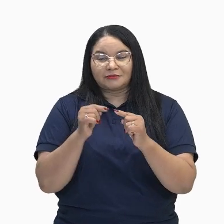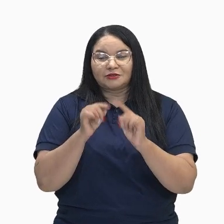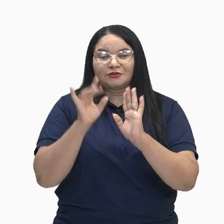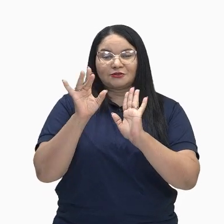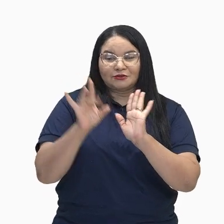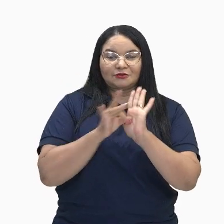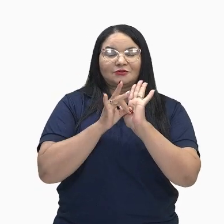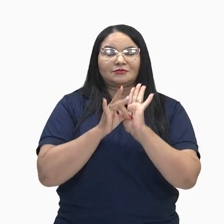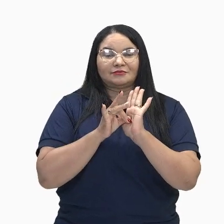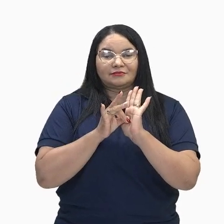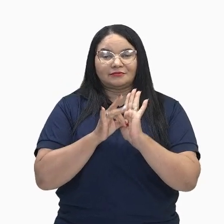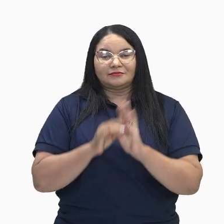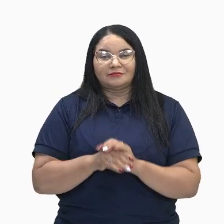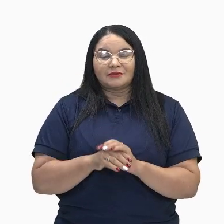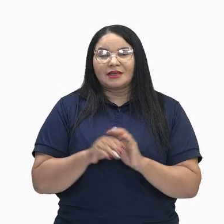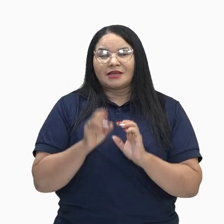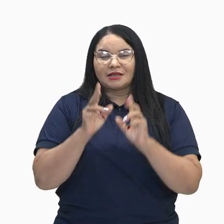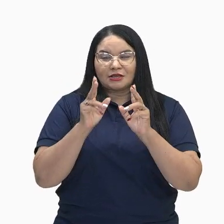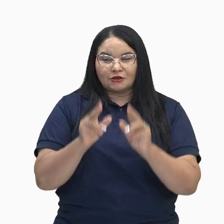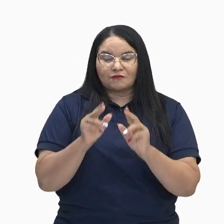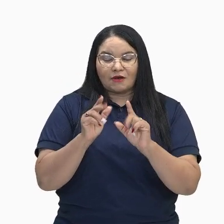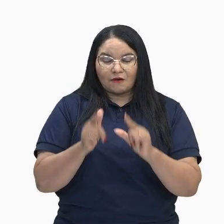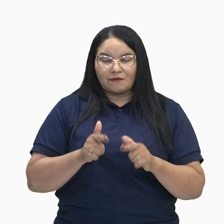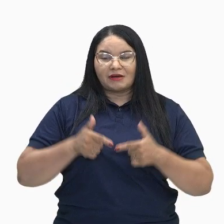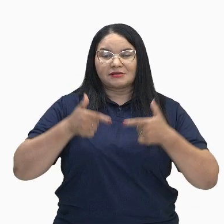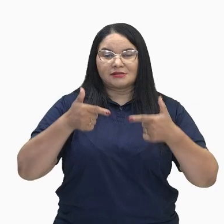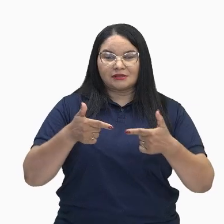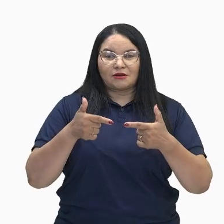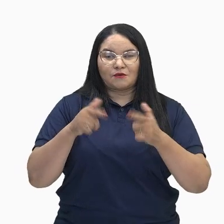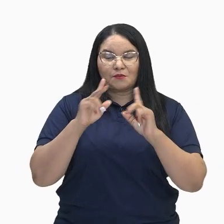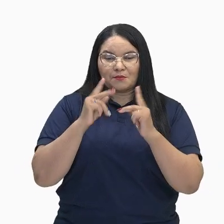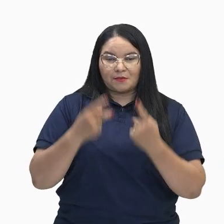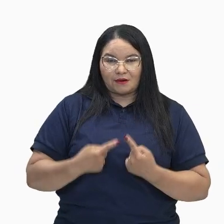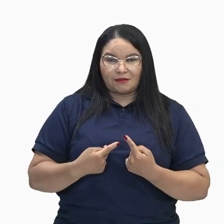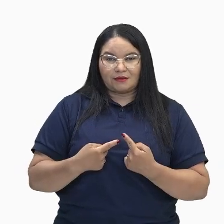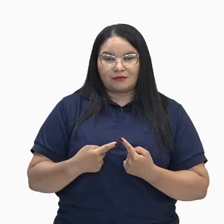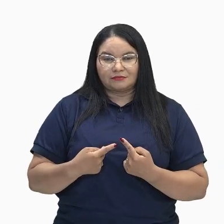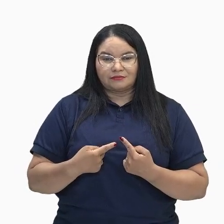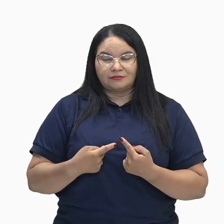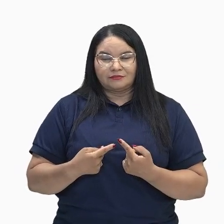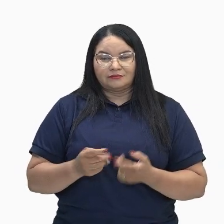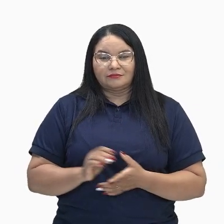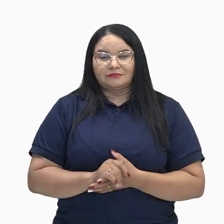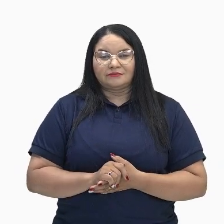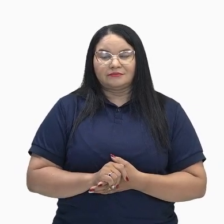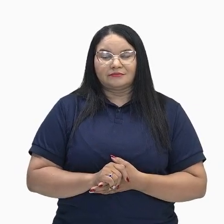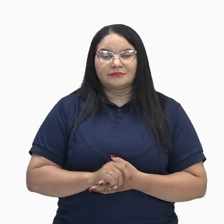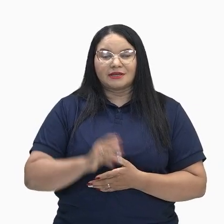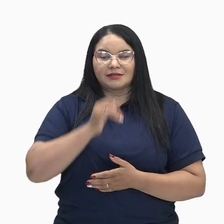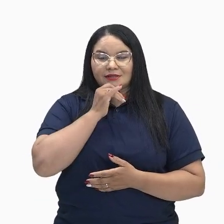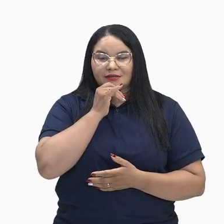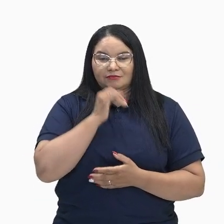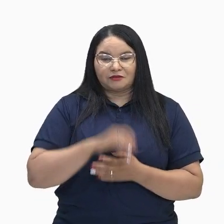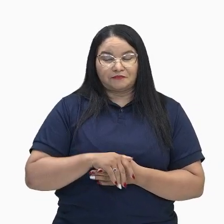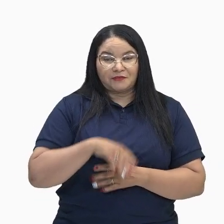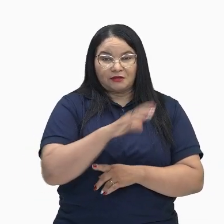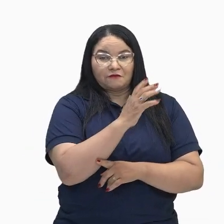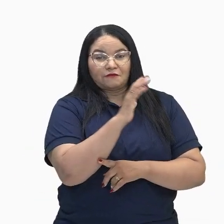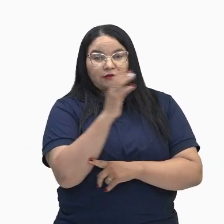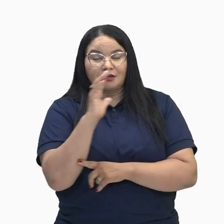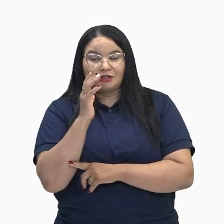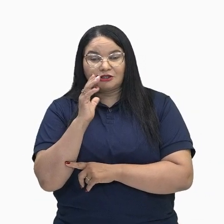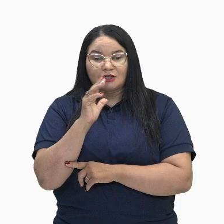seja, ações de humanos em seres não humanos. Então, temos aí o exemplo. A floresta